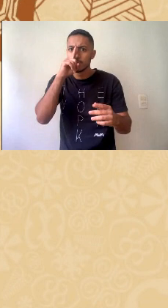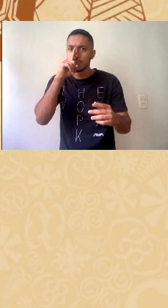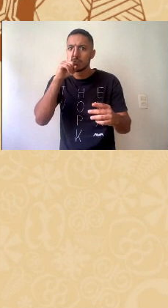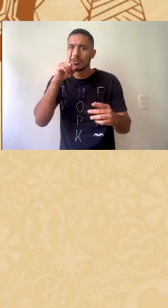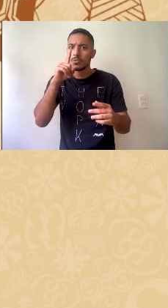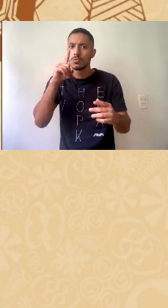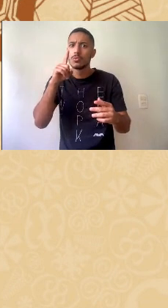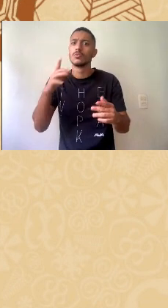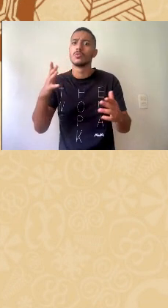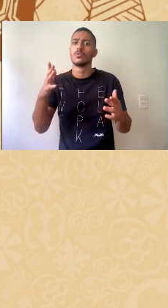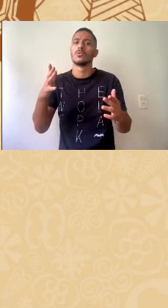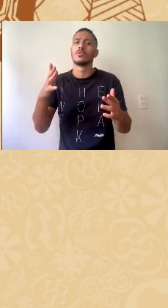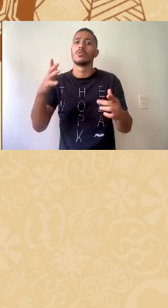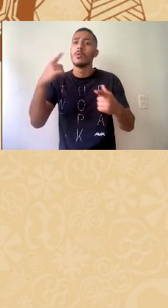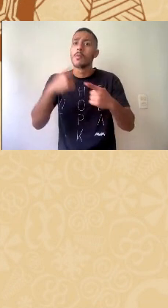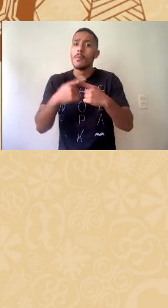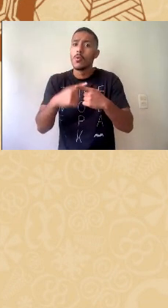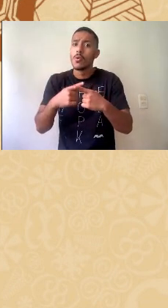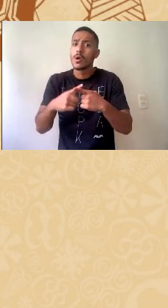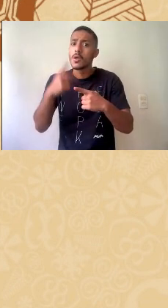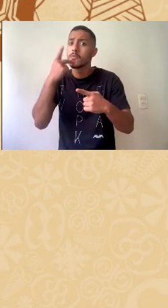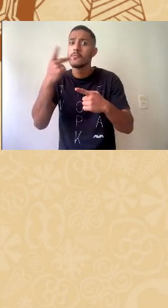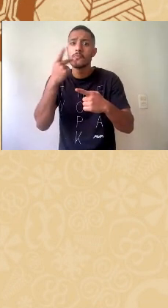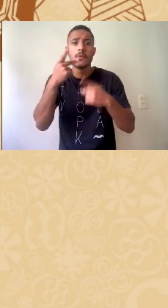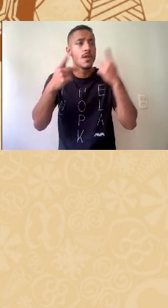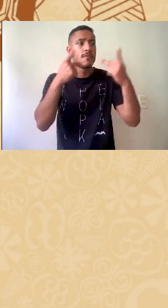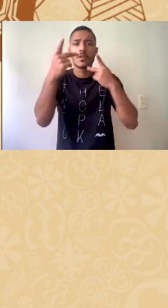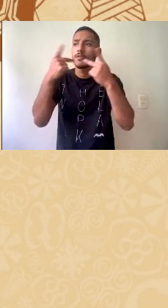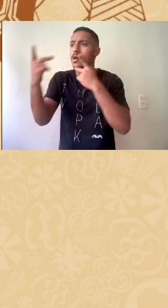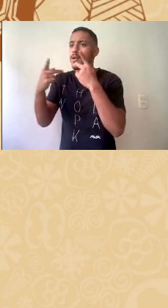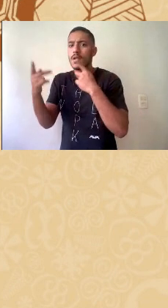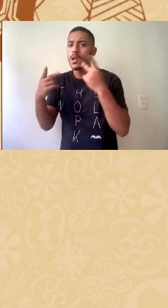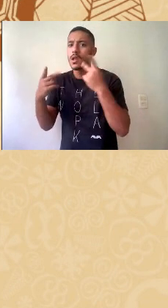Inclusive, falar isso por aí.